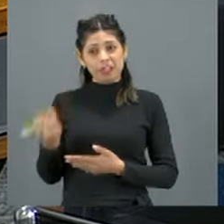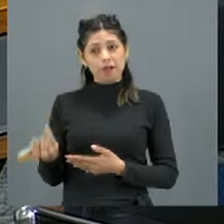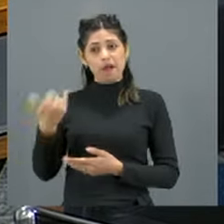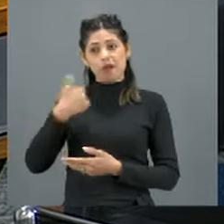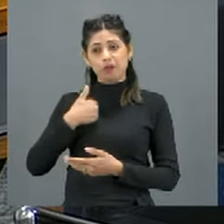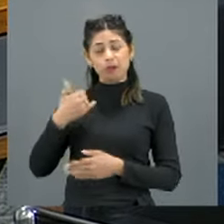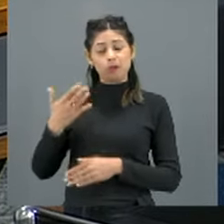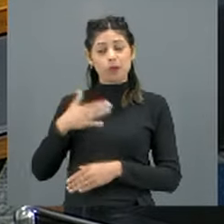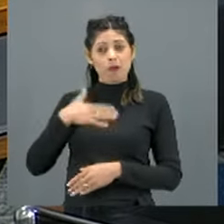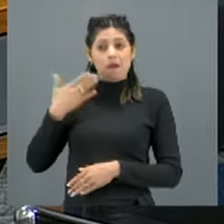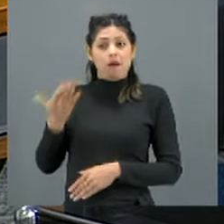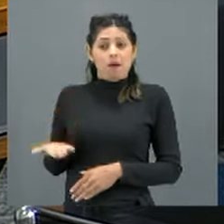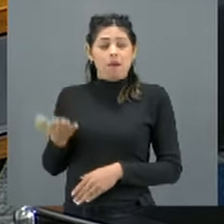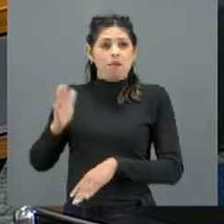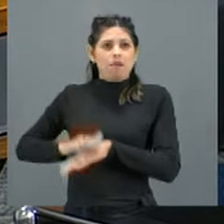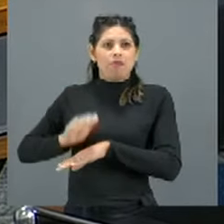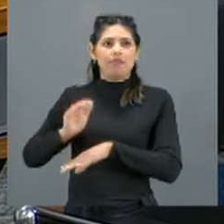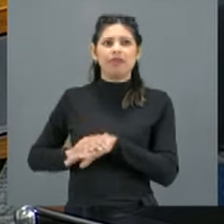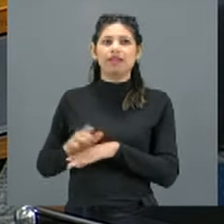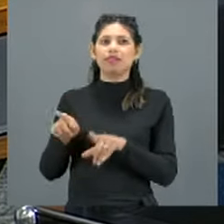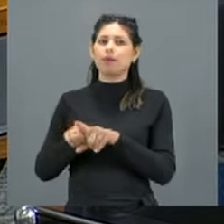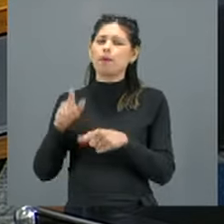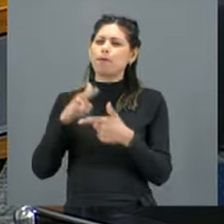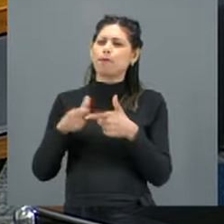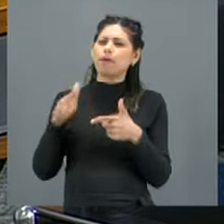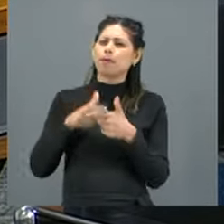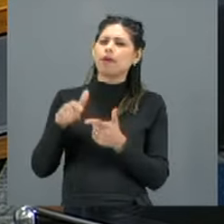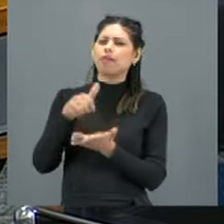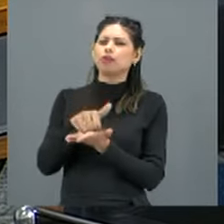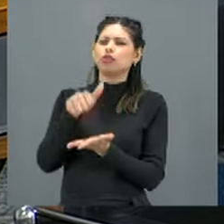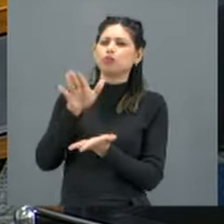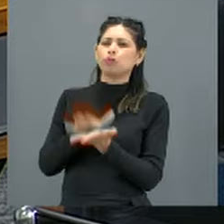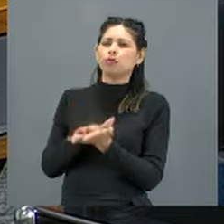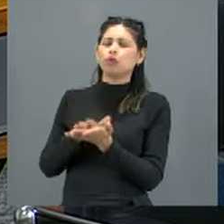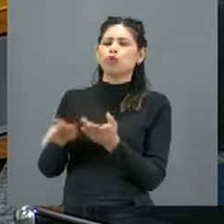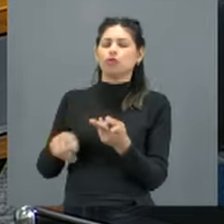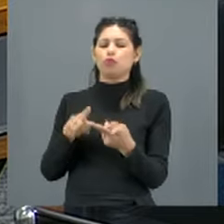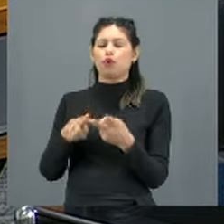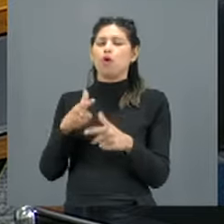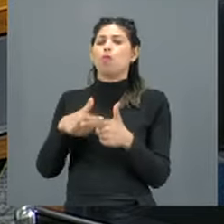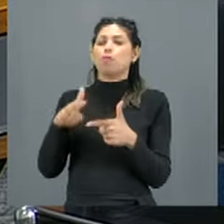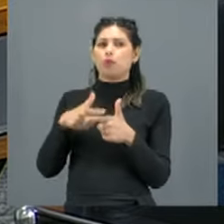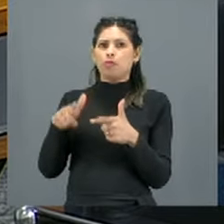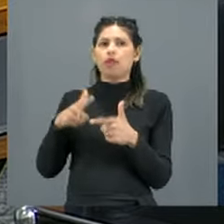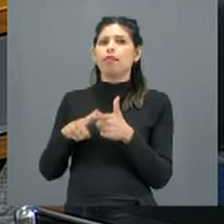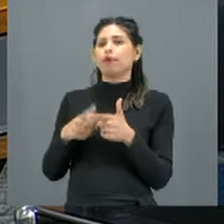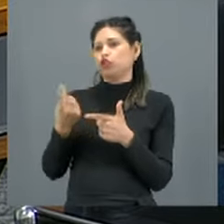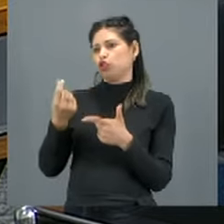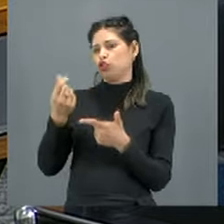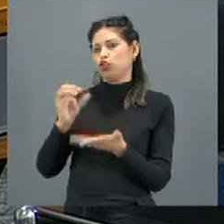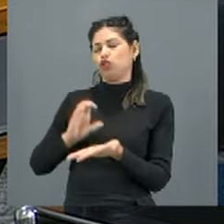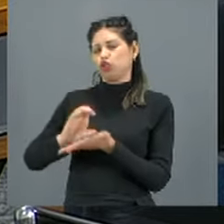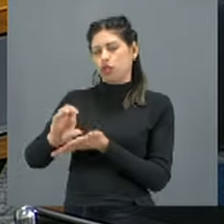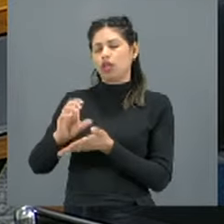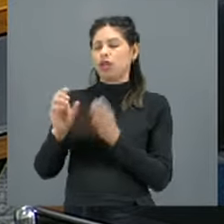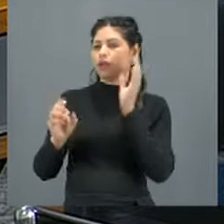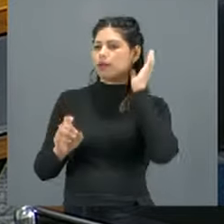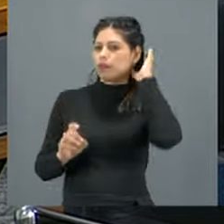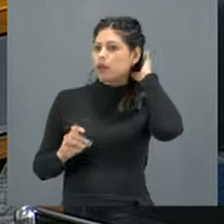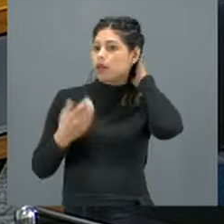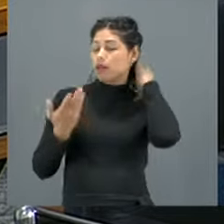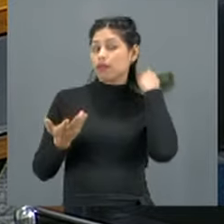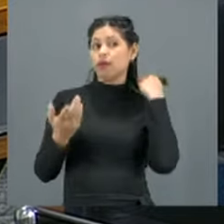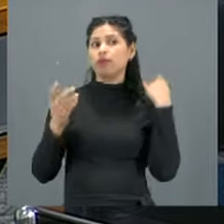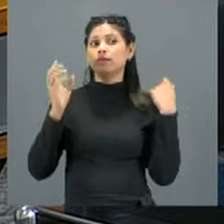comercialização, o problema de multa, o problema de crédito. Ele vai expor. Então, a dificuldade. Porque como é que essas